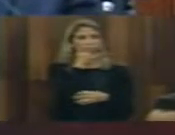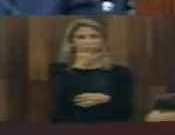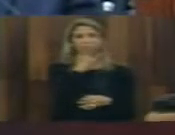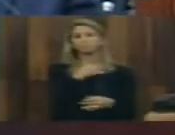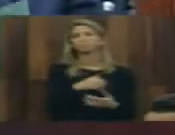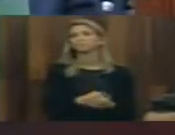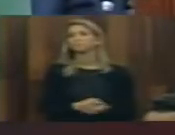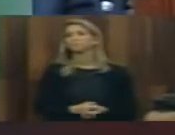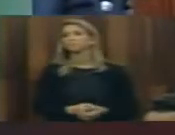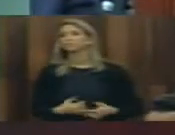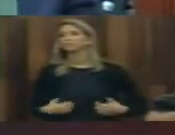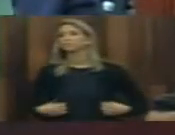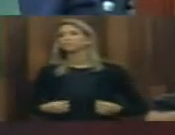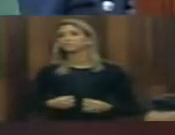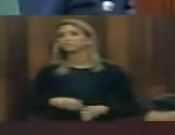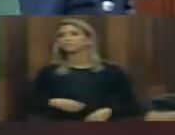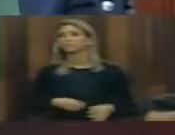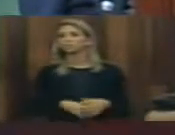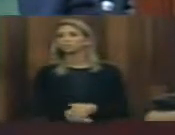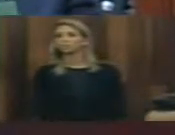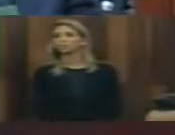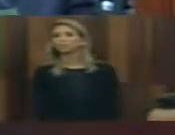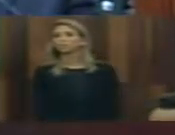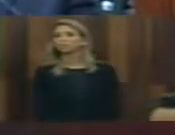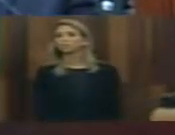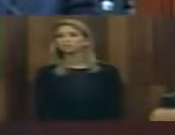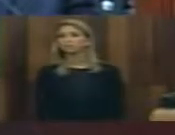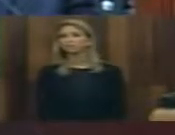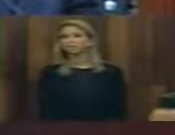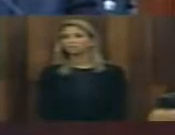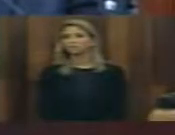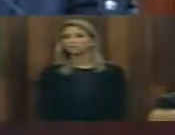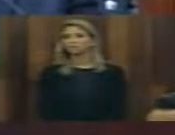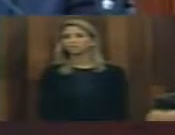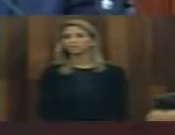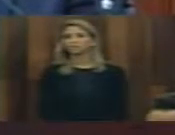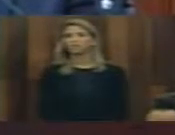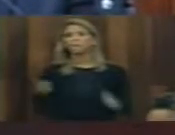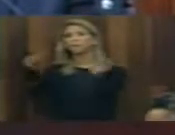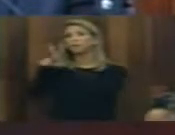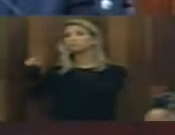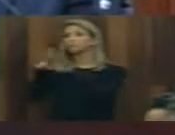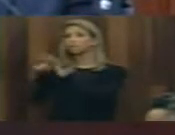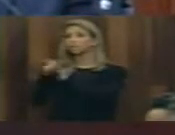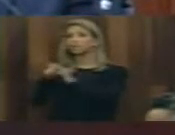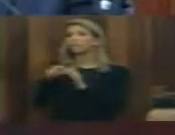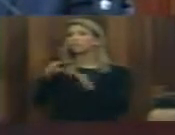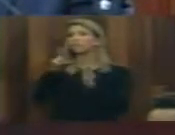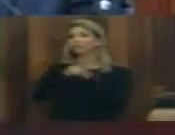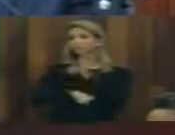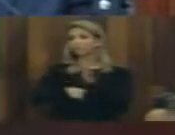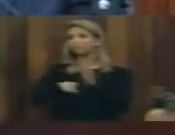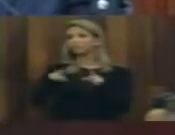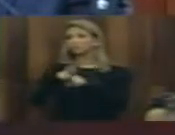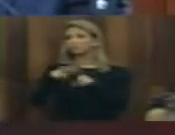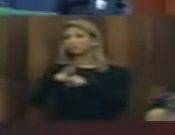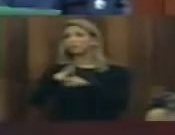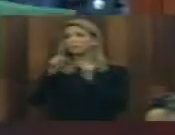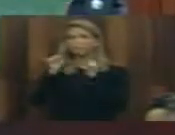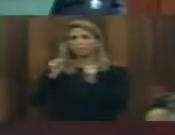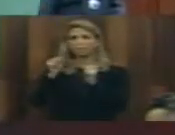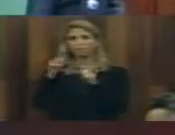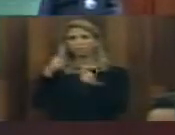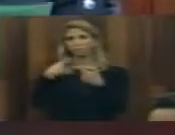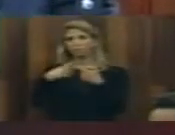No caso, quando é veto, mesmo o vereador não estando, no caso, derruba ou não? Pode, o